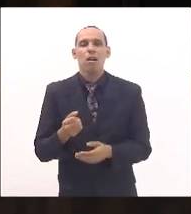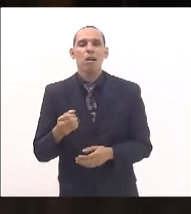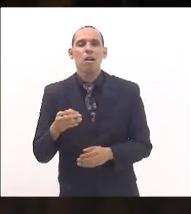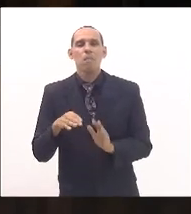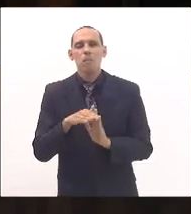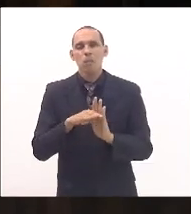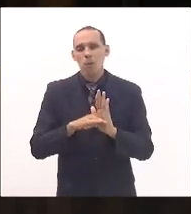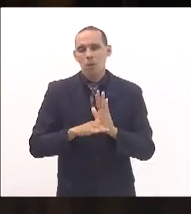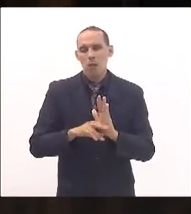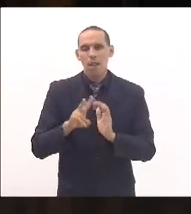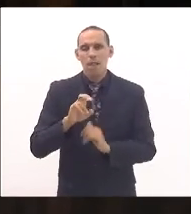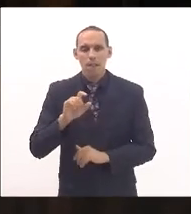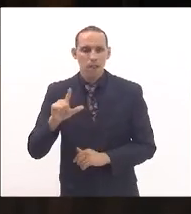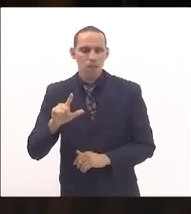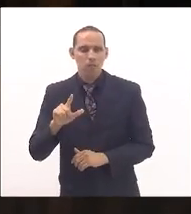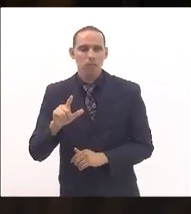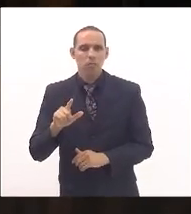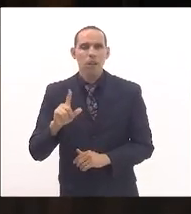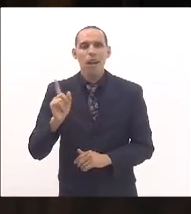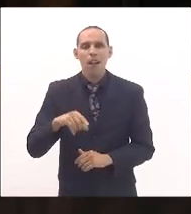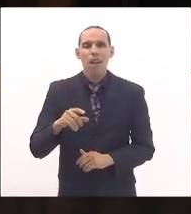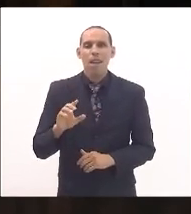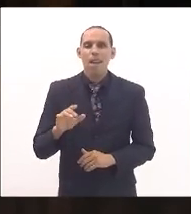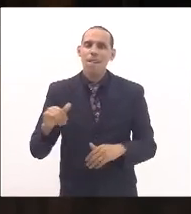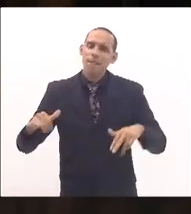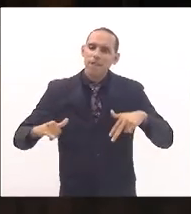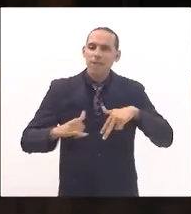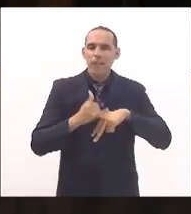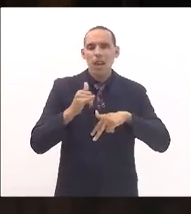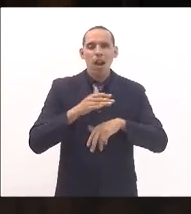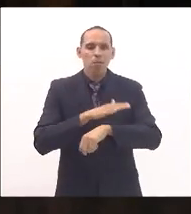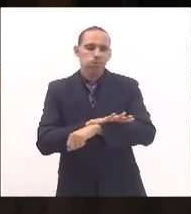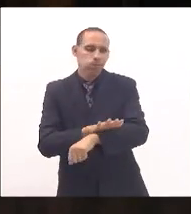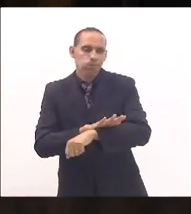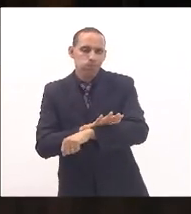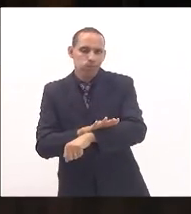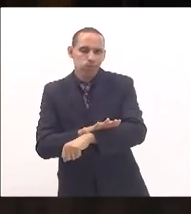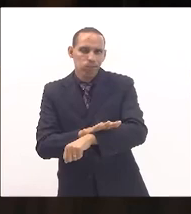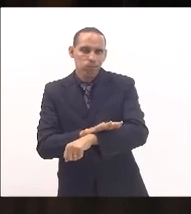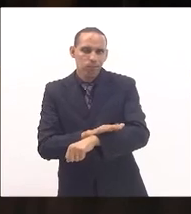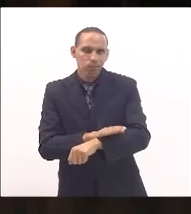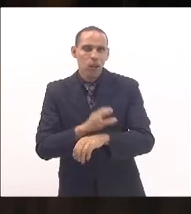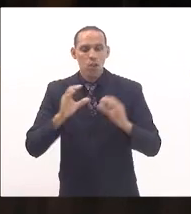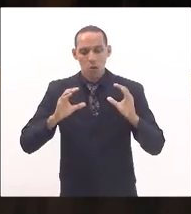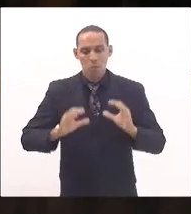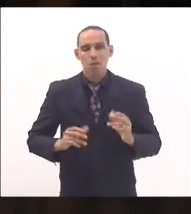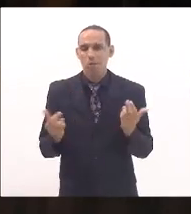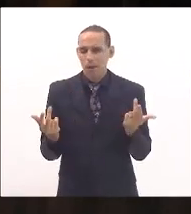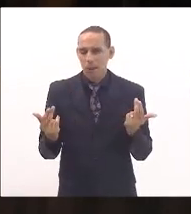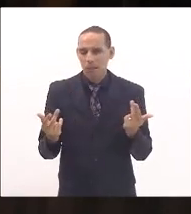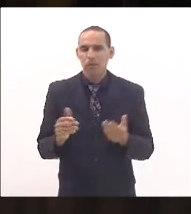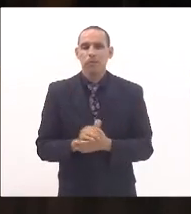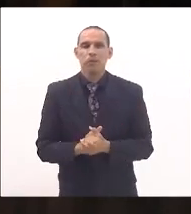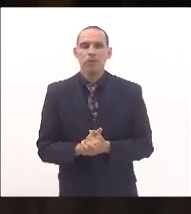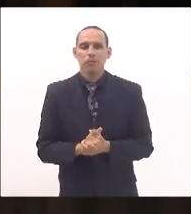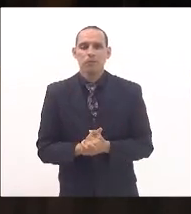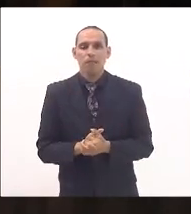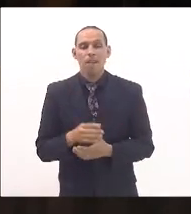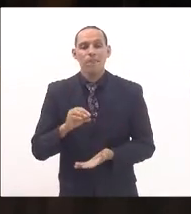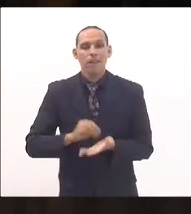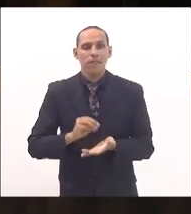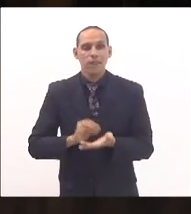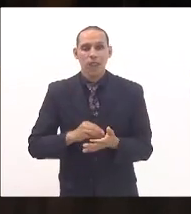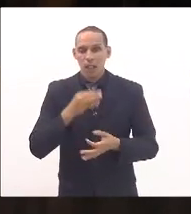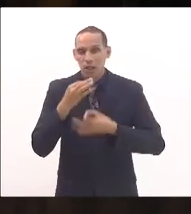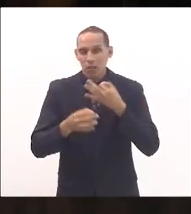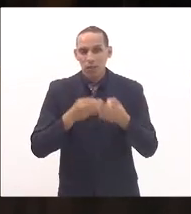atendimento às vítimas de violência em decorrência do racismo e condutas análogas. Pela pendente de pareceres da